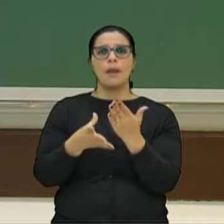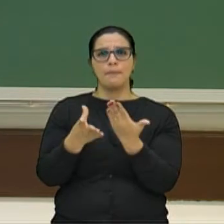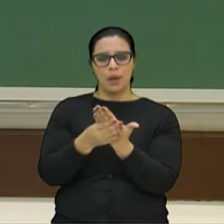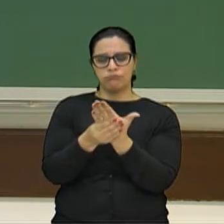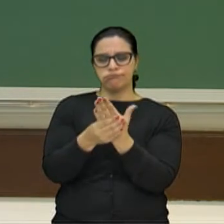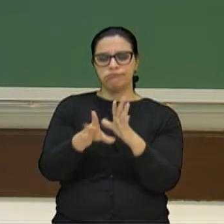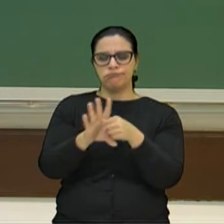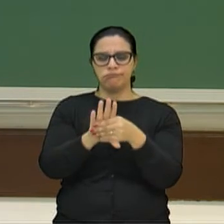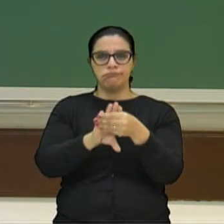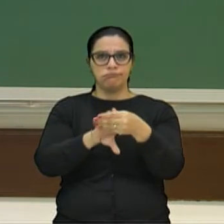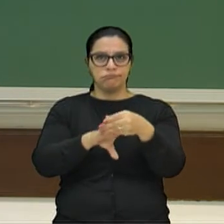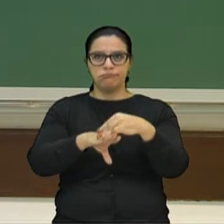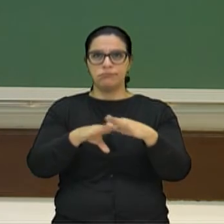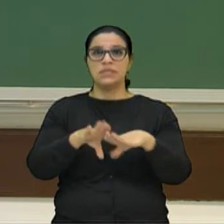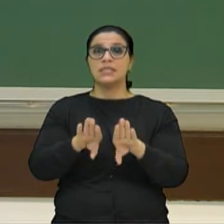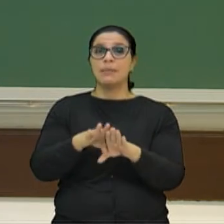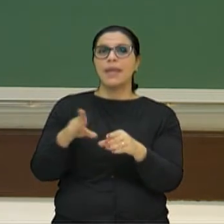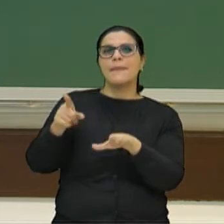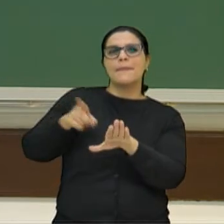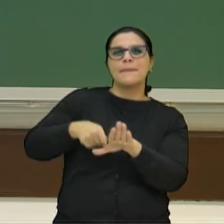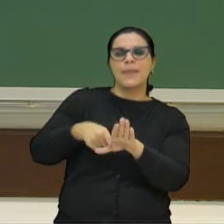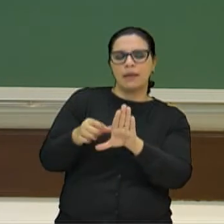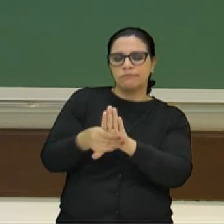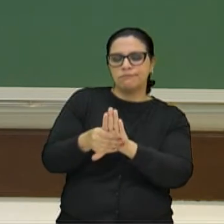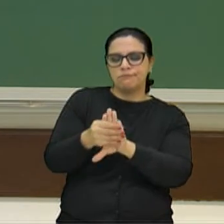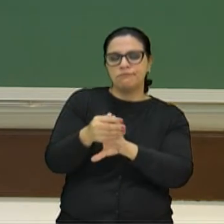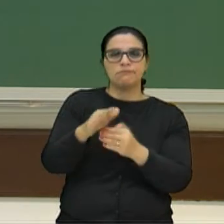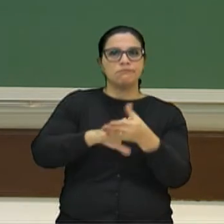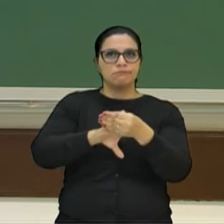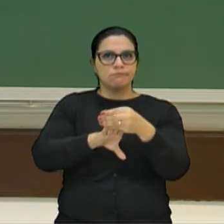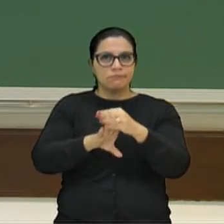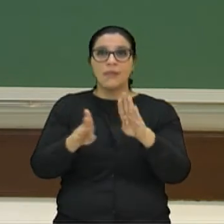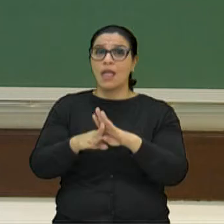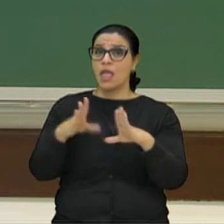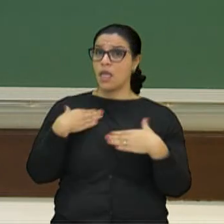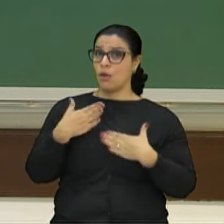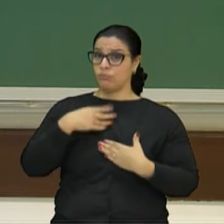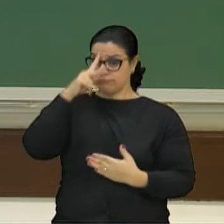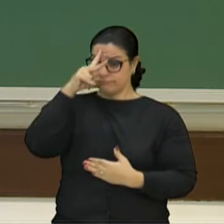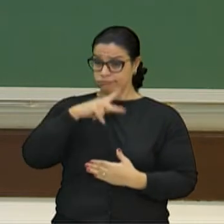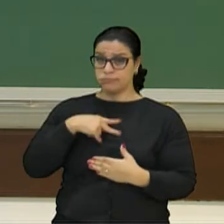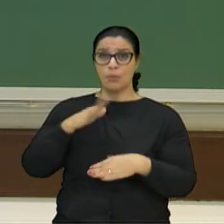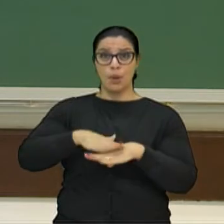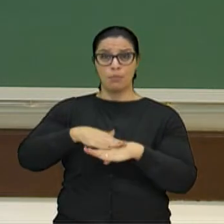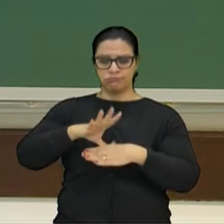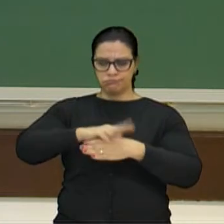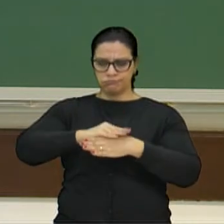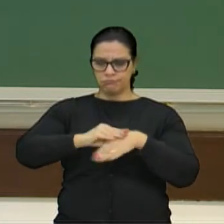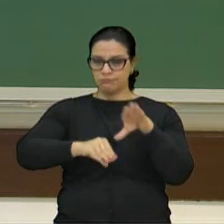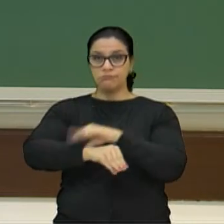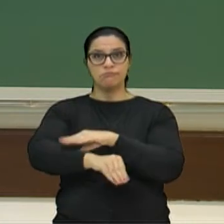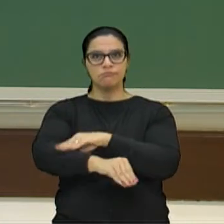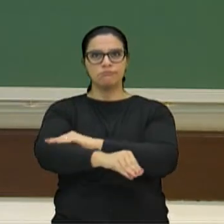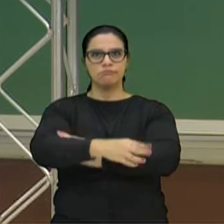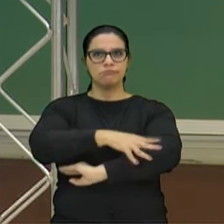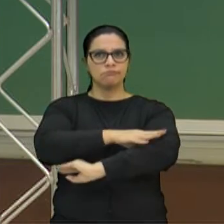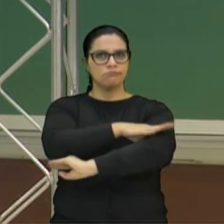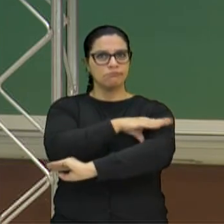minhas mãos, massageando meus pés. Então isso daí é fazer uma massagem em si mesmo. Então o ato